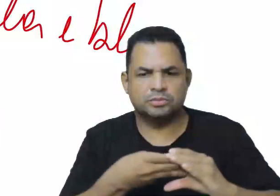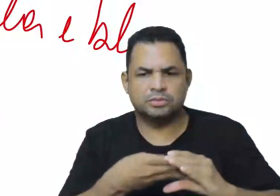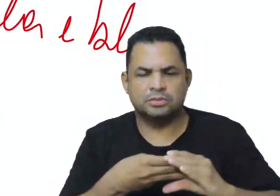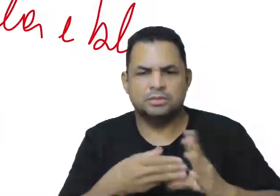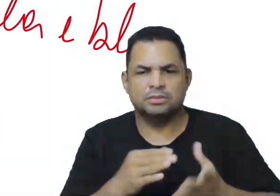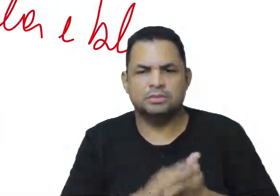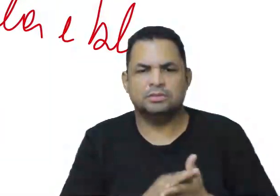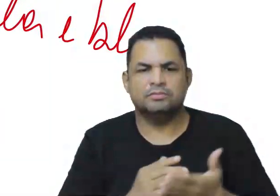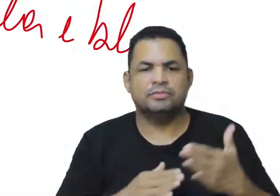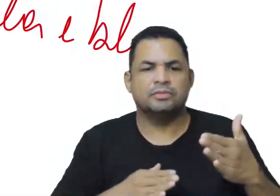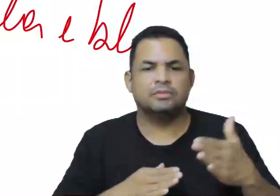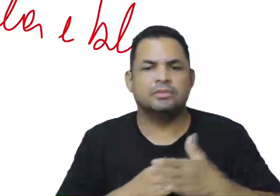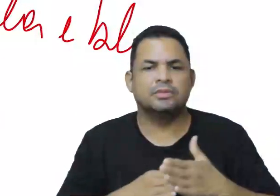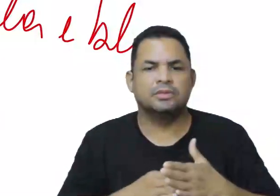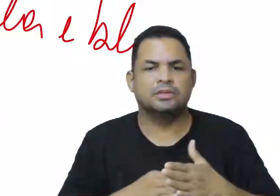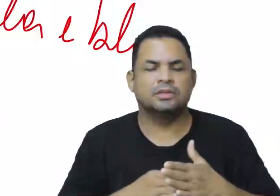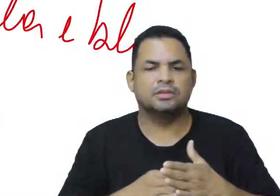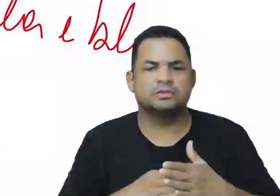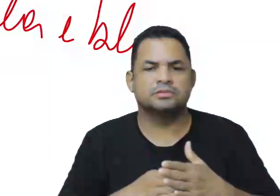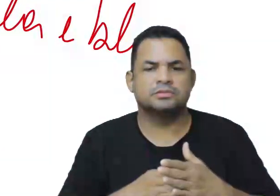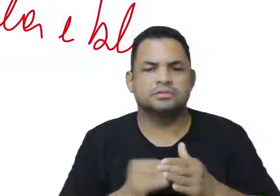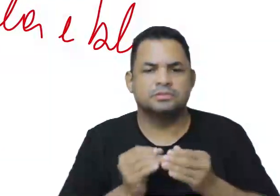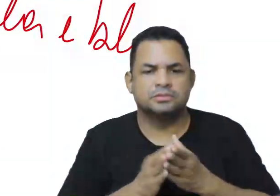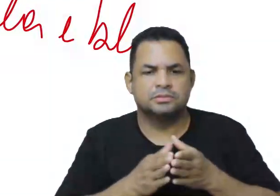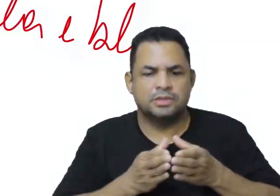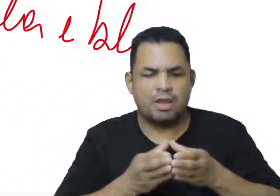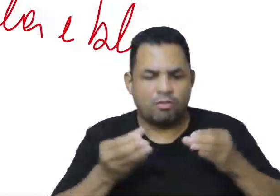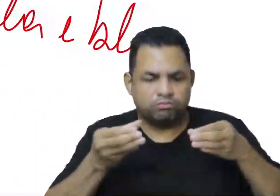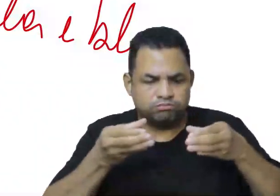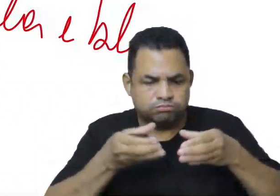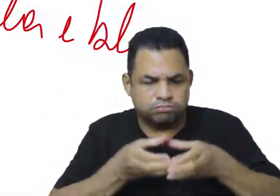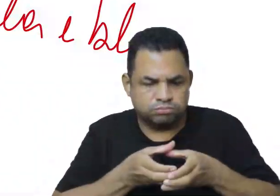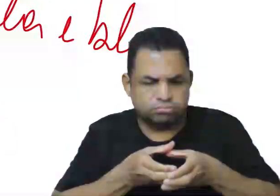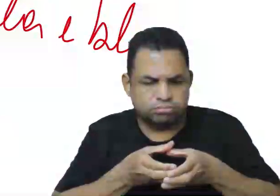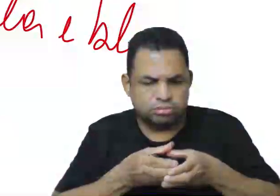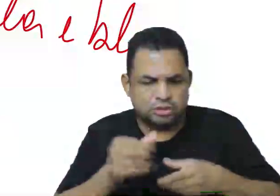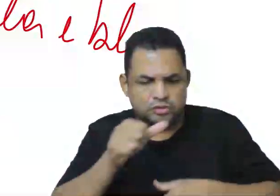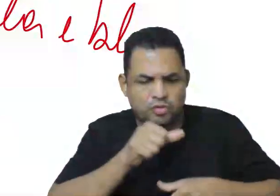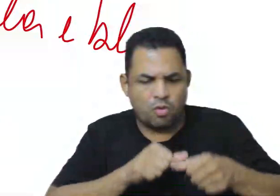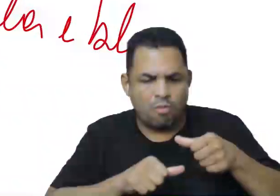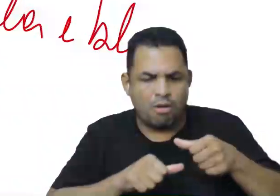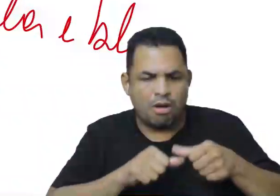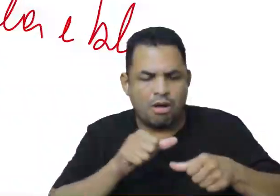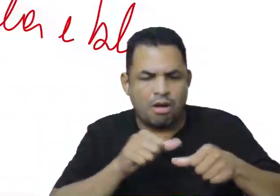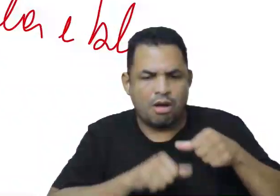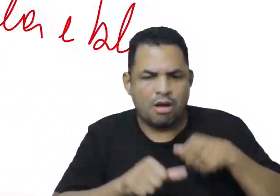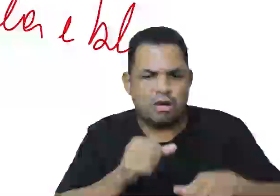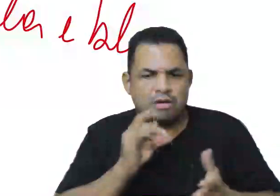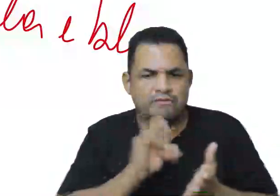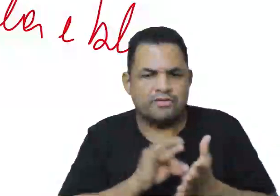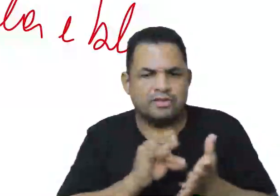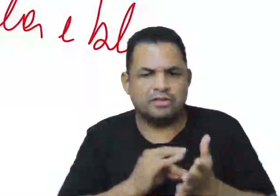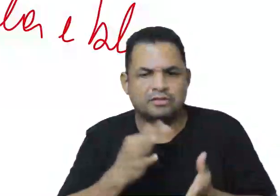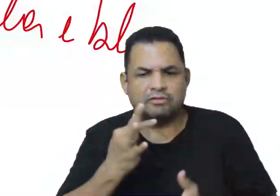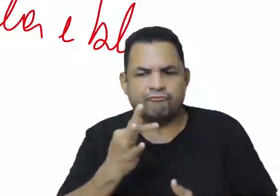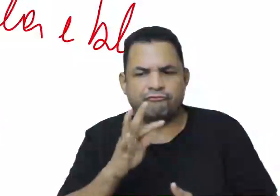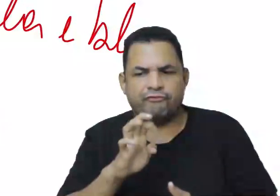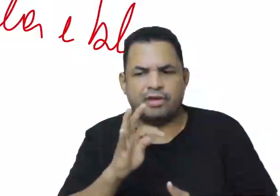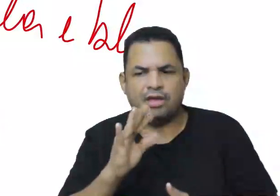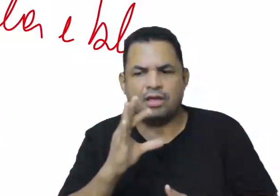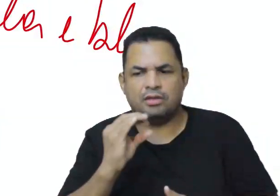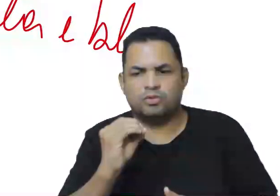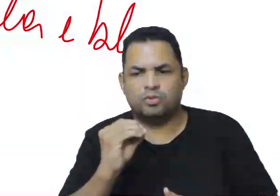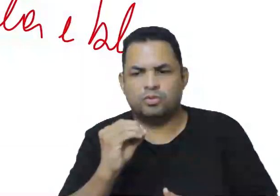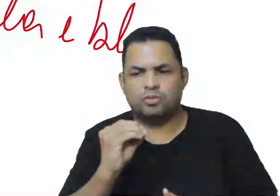sofrer até ele se formar de verdade um feto, ok? Então, o que aconteceu